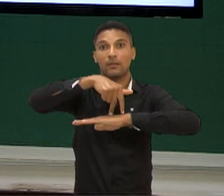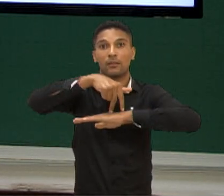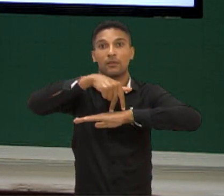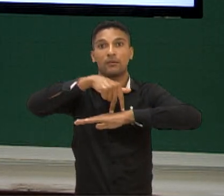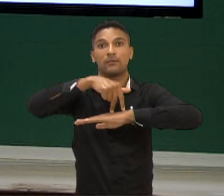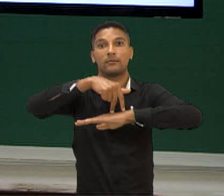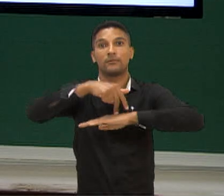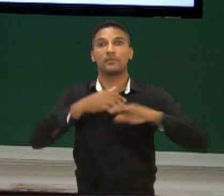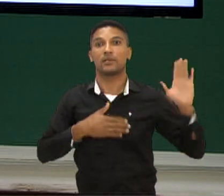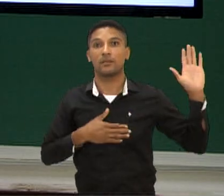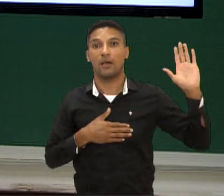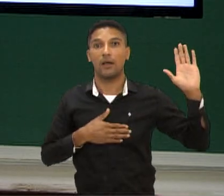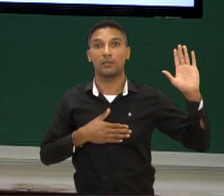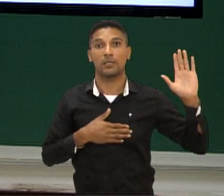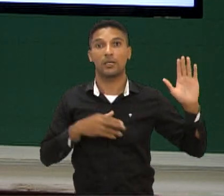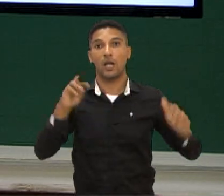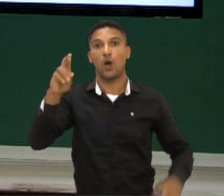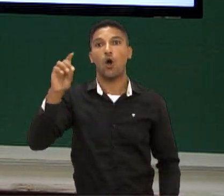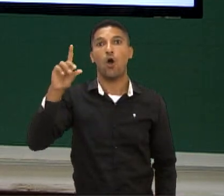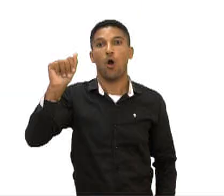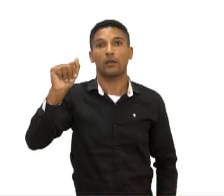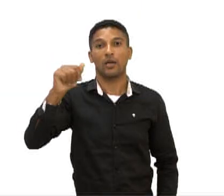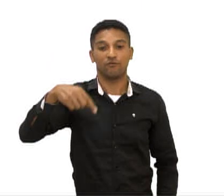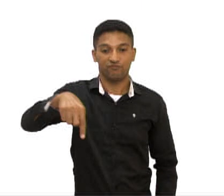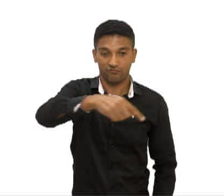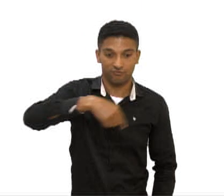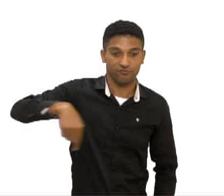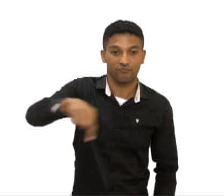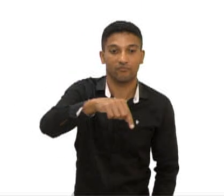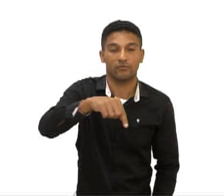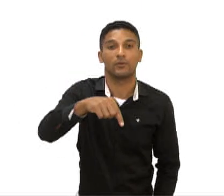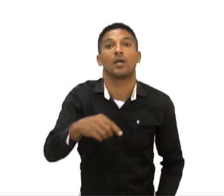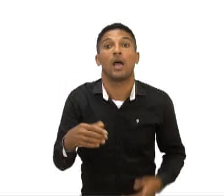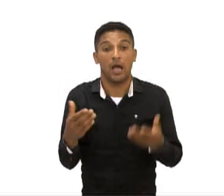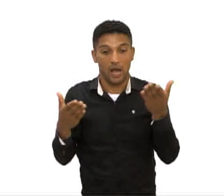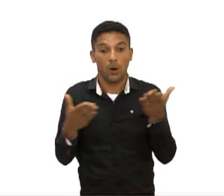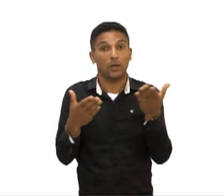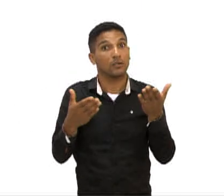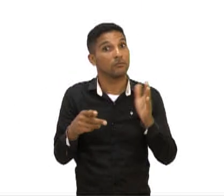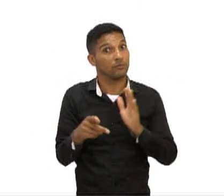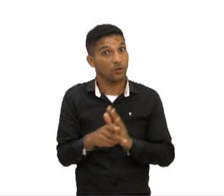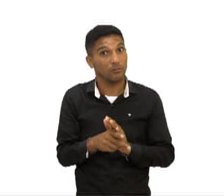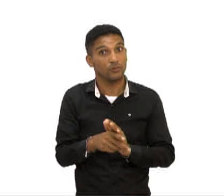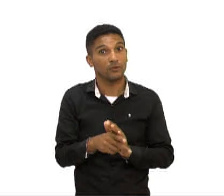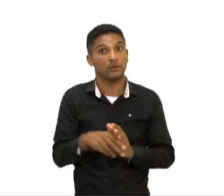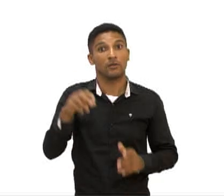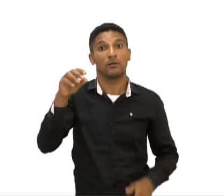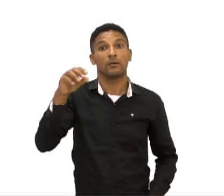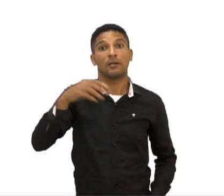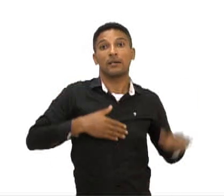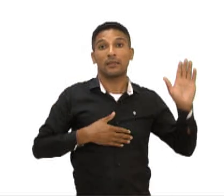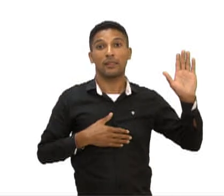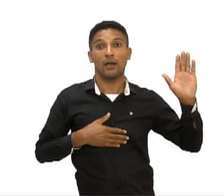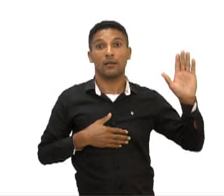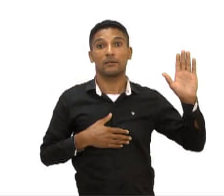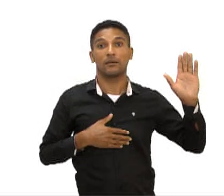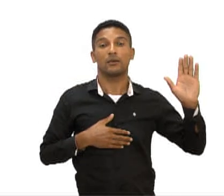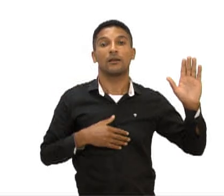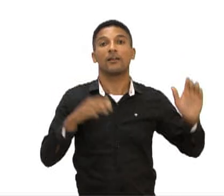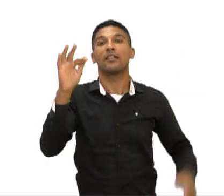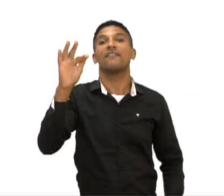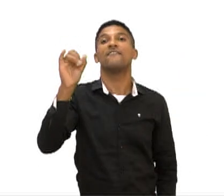no nosso estado do Paraná. A dança de fitas. Tradicionalmente praticada no dia